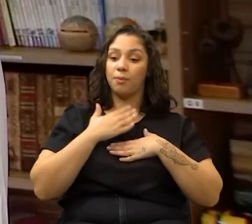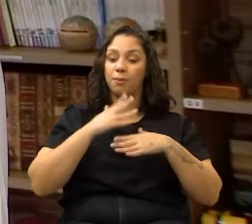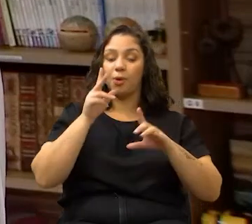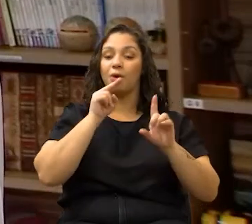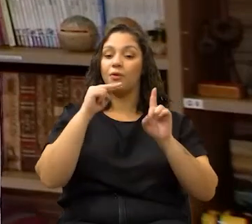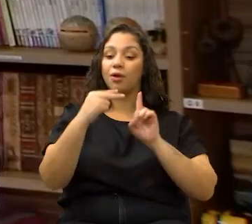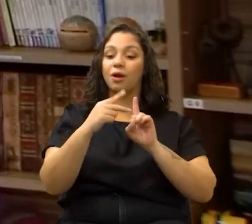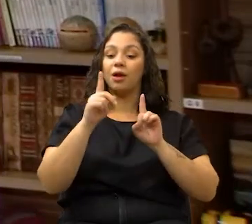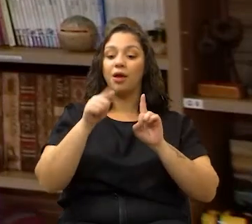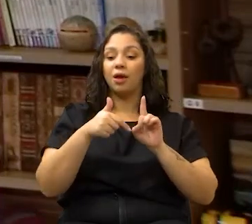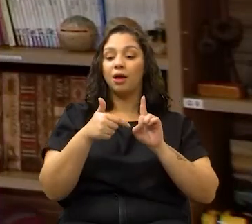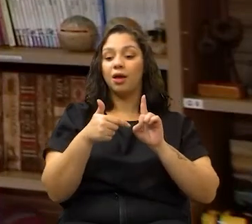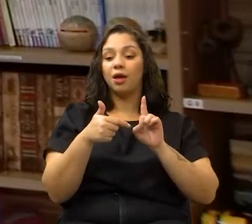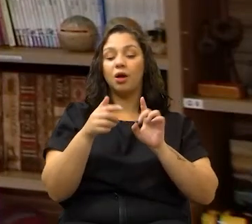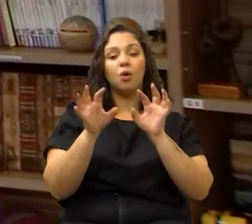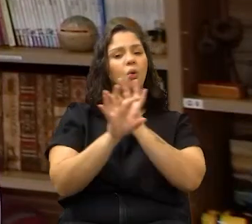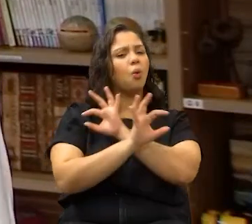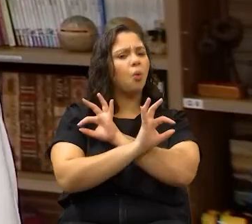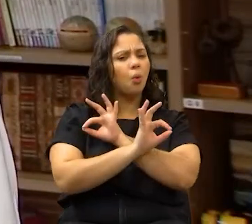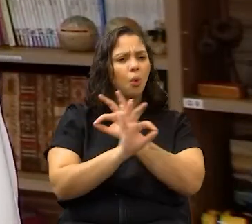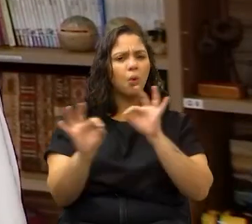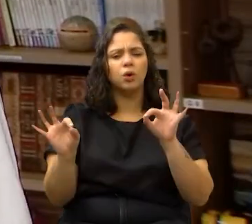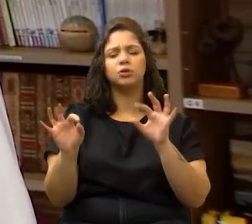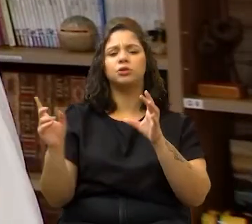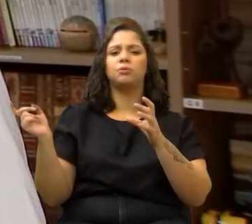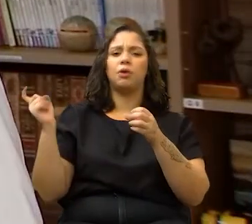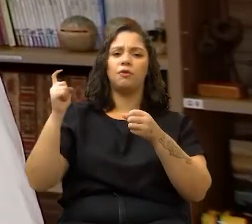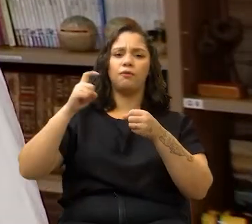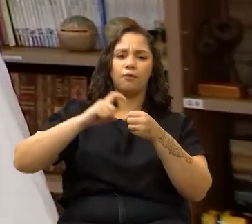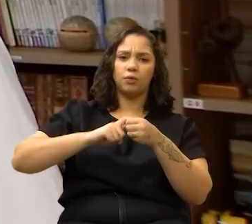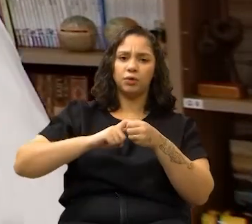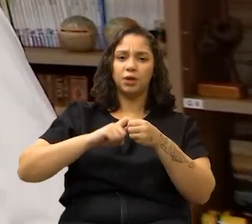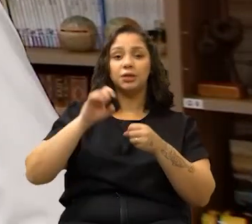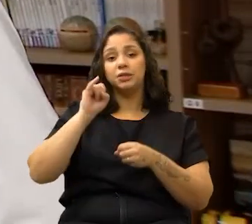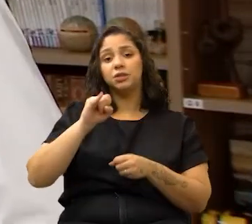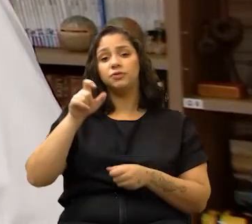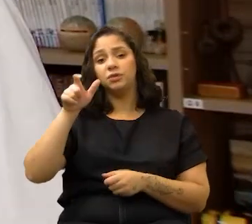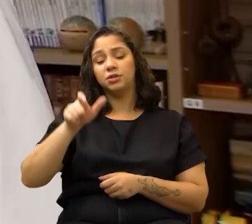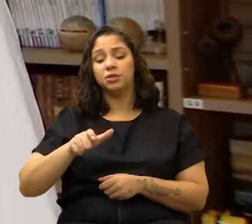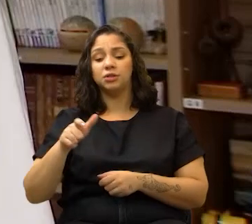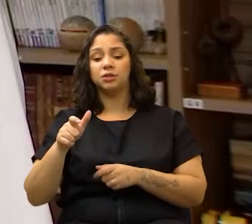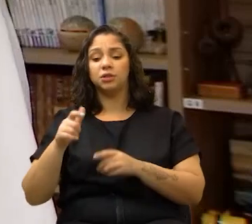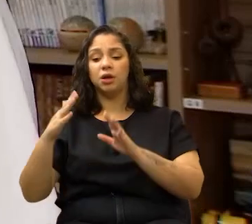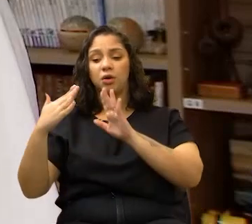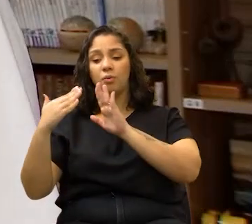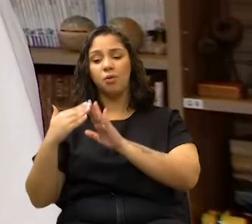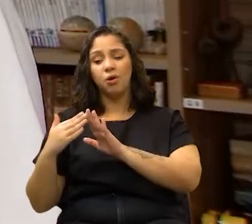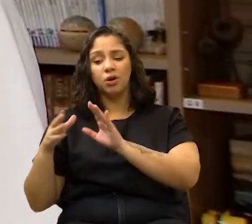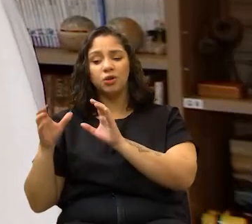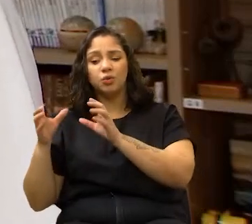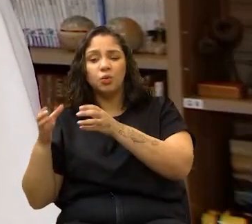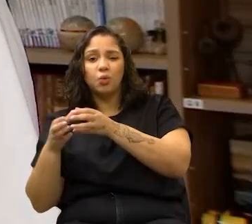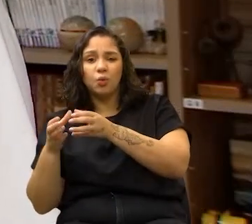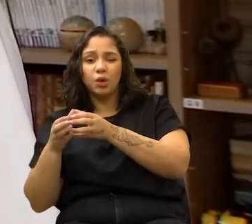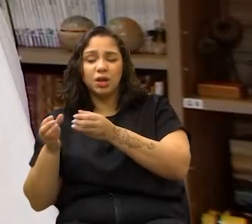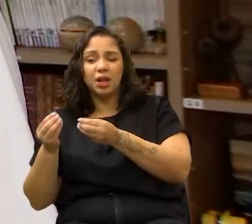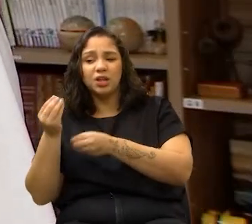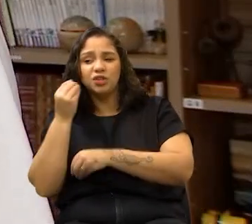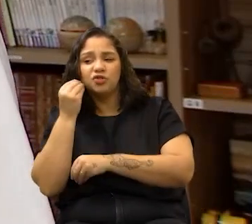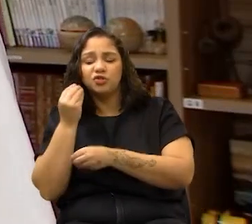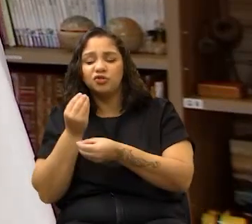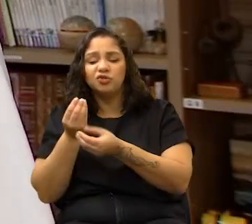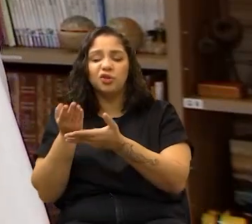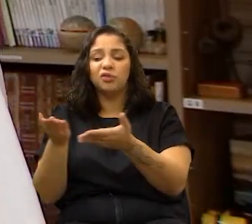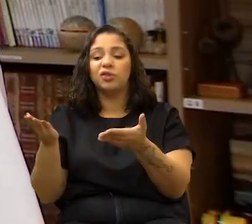vista, eles são a última resgate de uma pessoa. Se você mora numa comunidade menos servida,